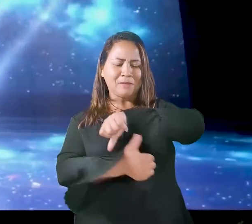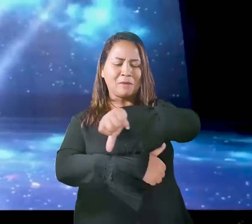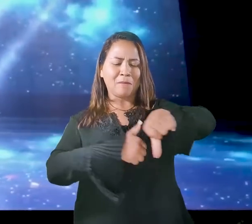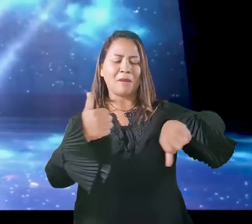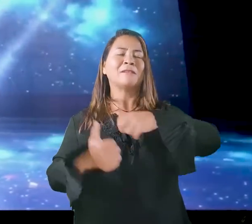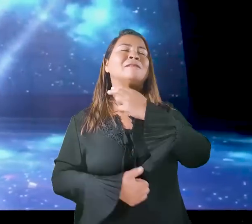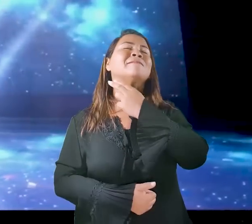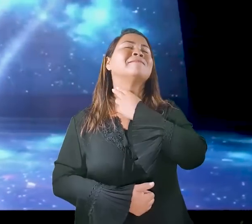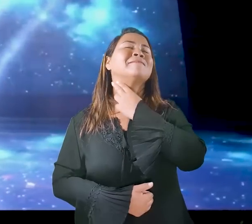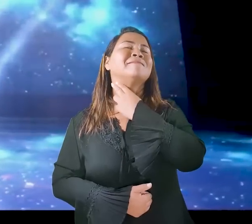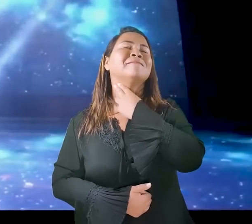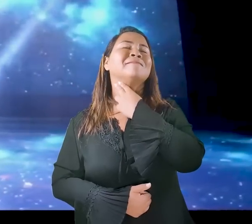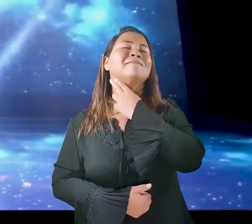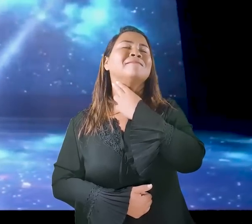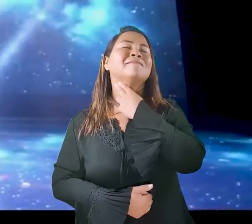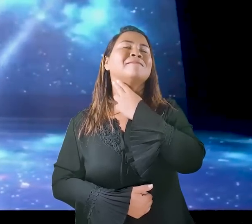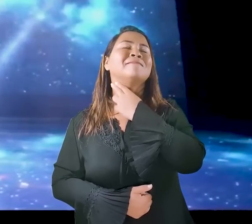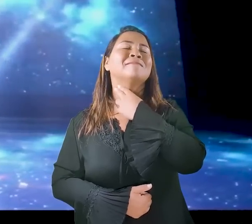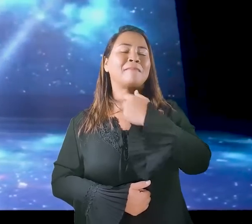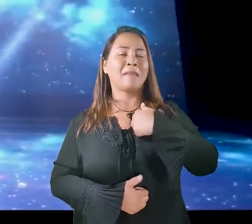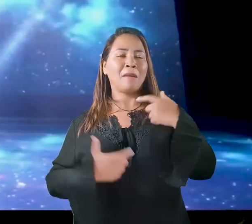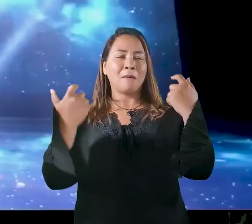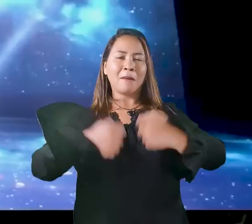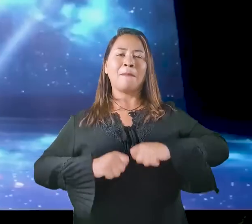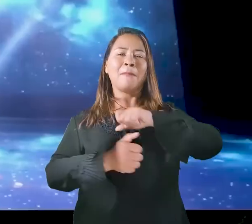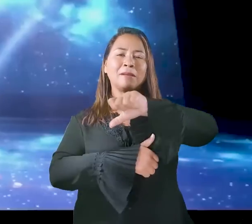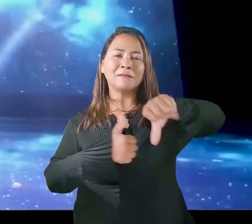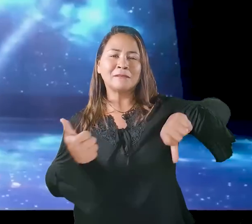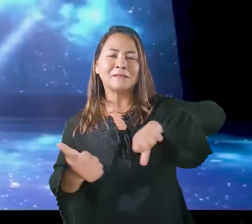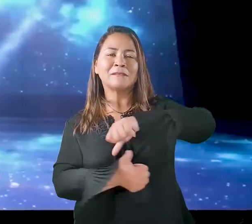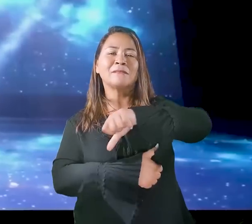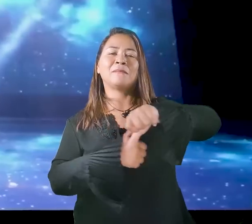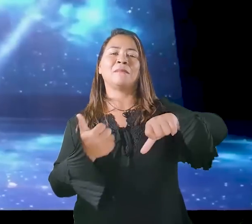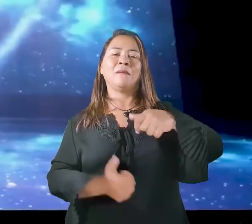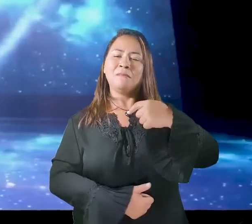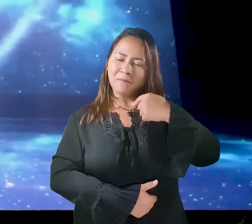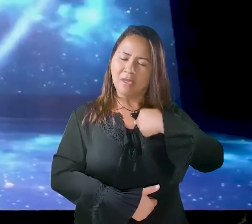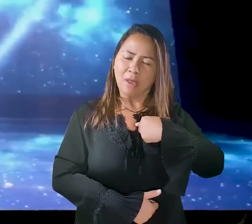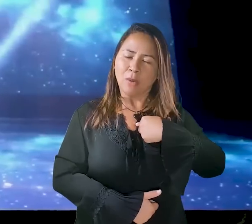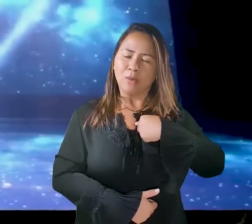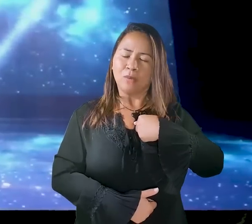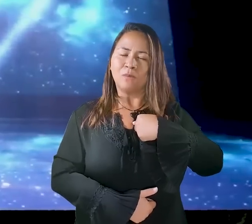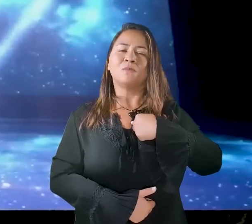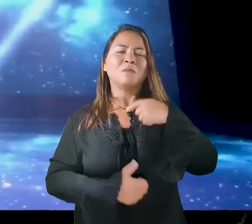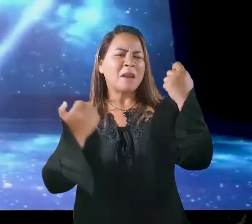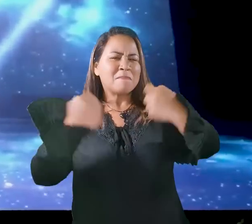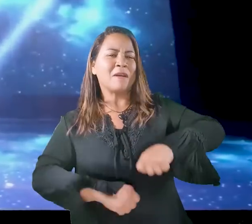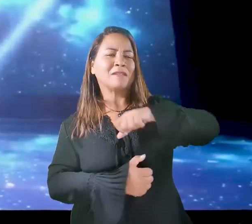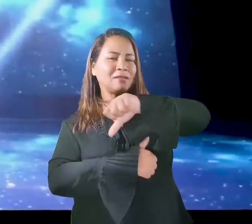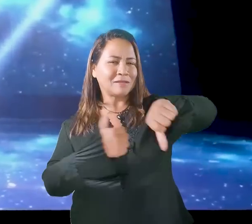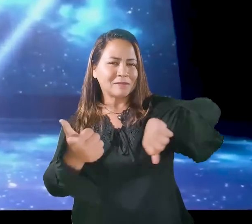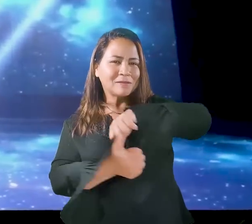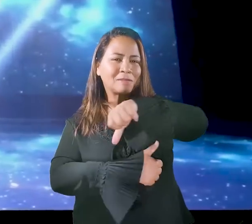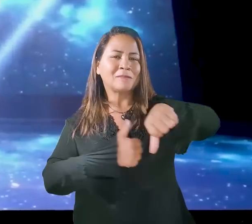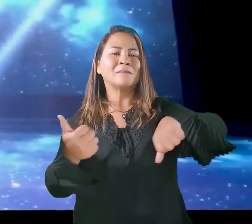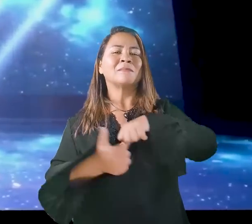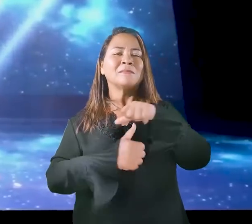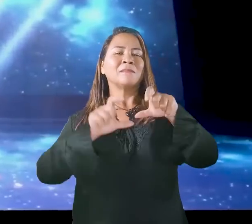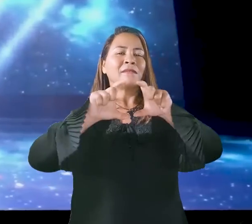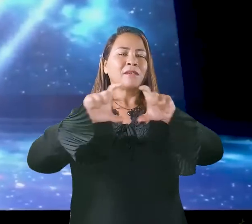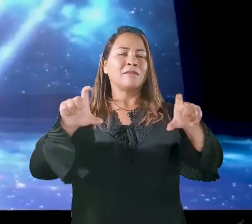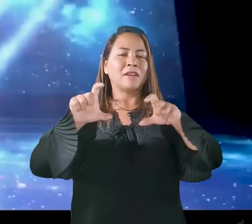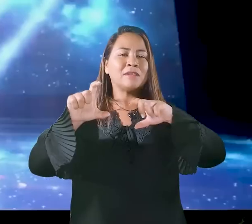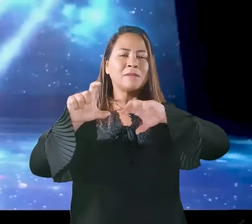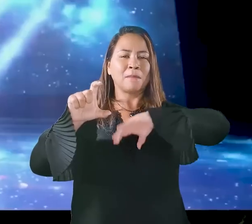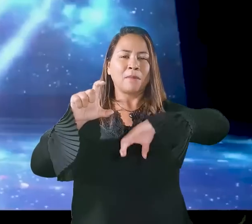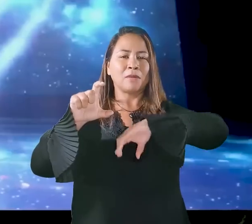Eu sou a mudança. Eu sou a mudança. Isso. E quando você